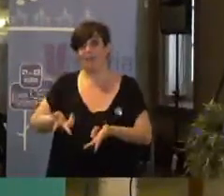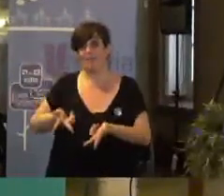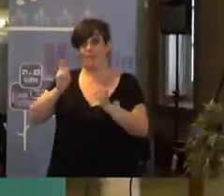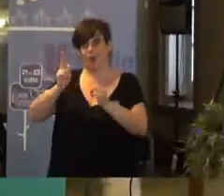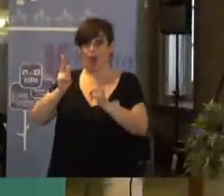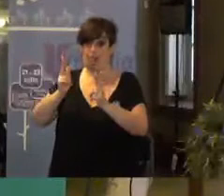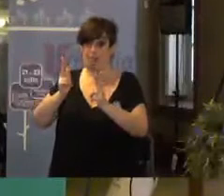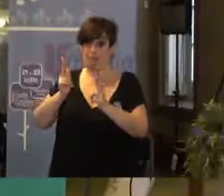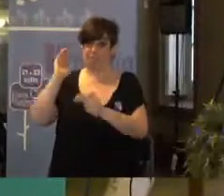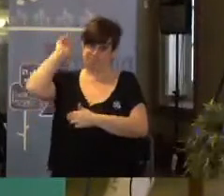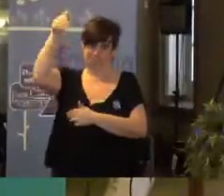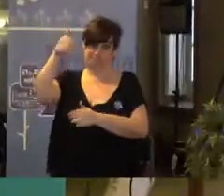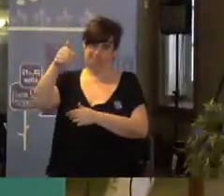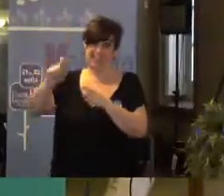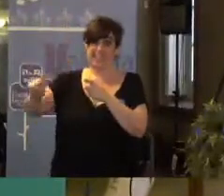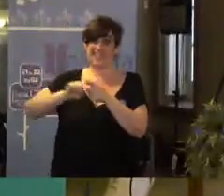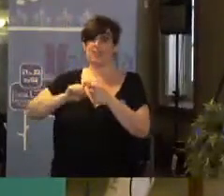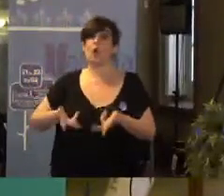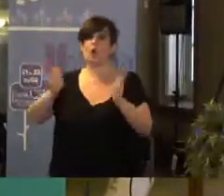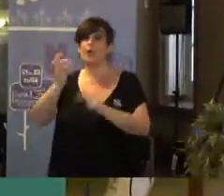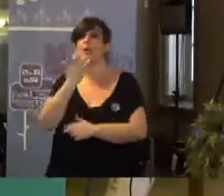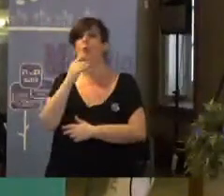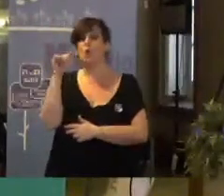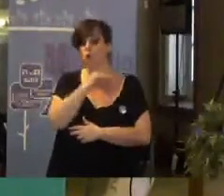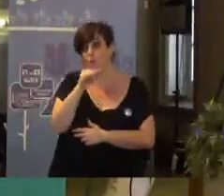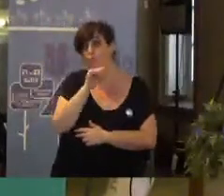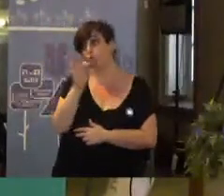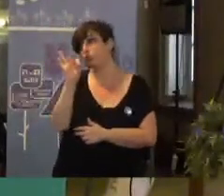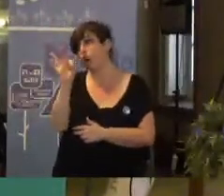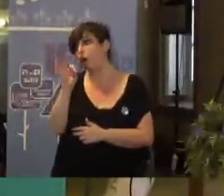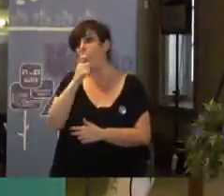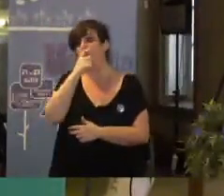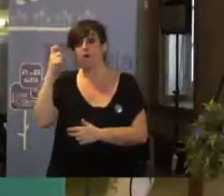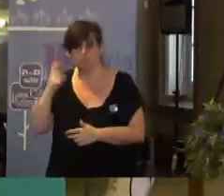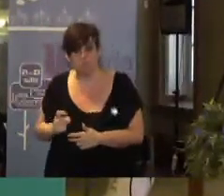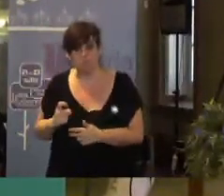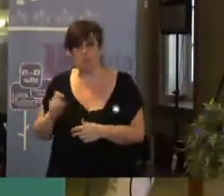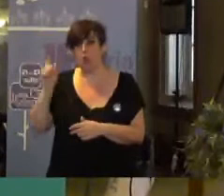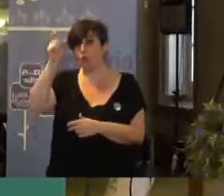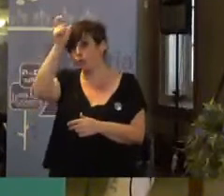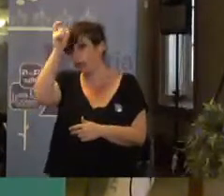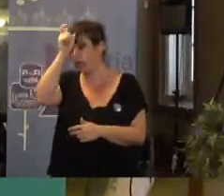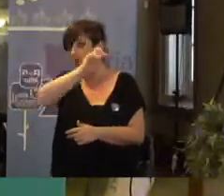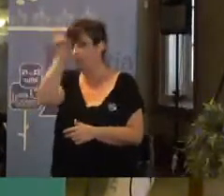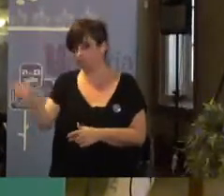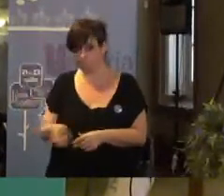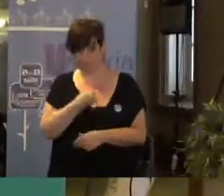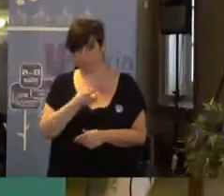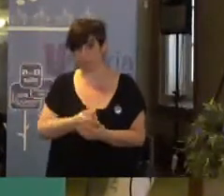de democracia, como é o caso da Rússia, ou da Hungria, ou da Turquia, em que se vão